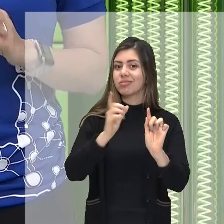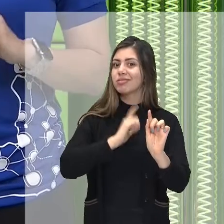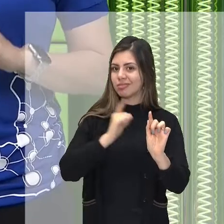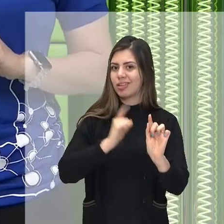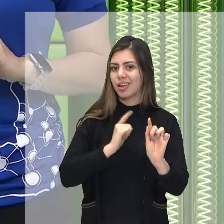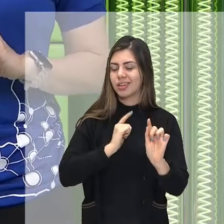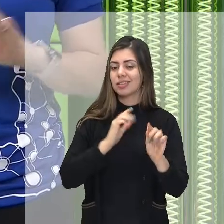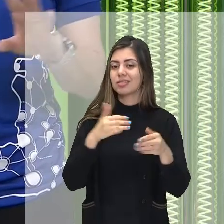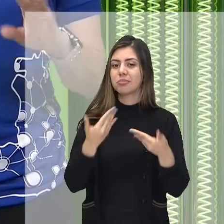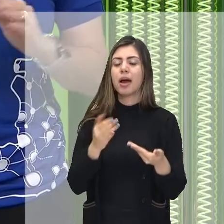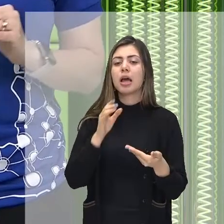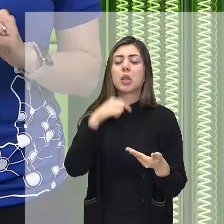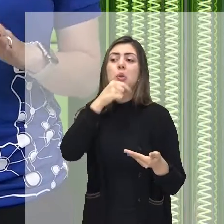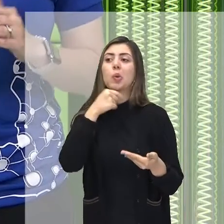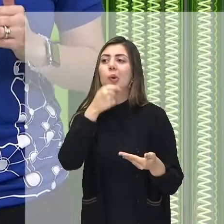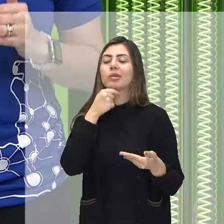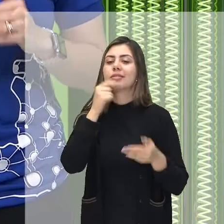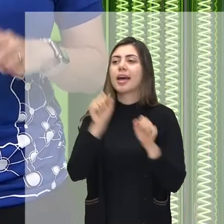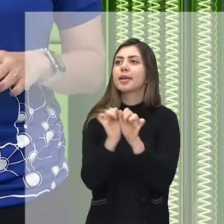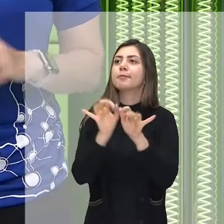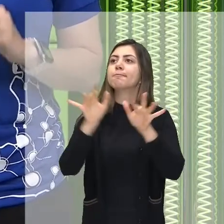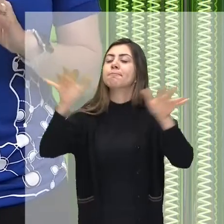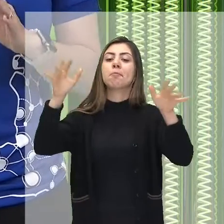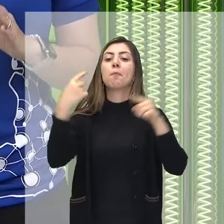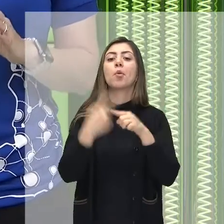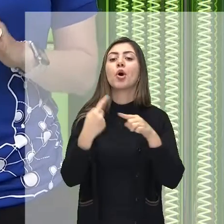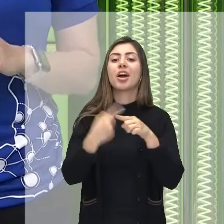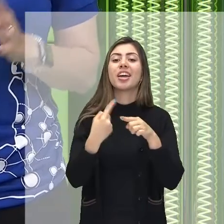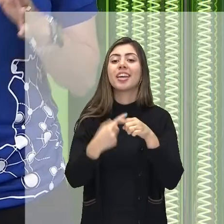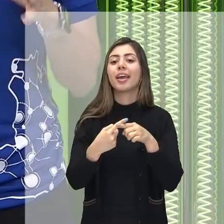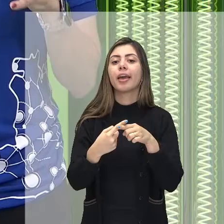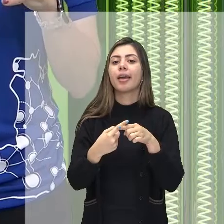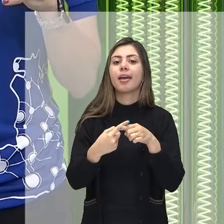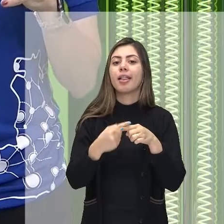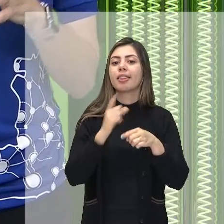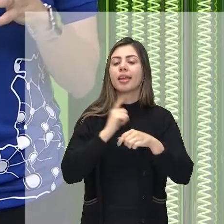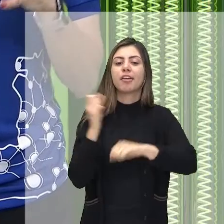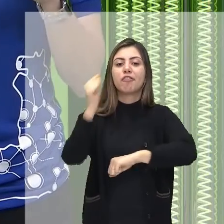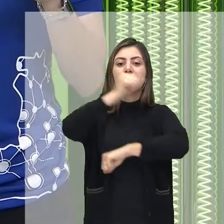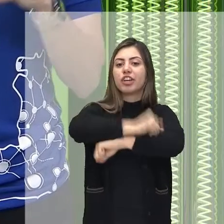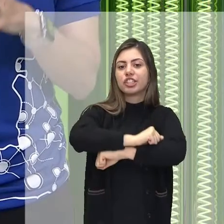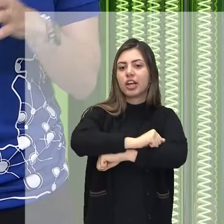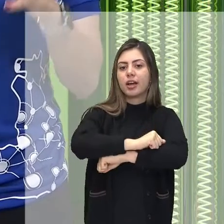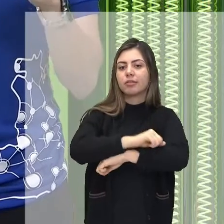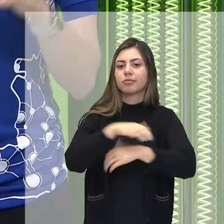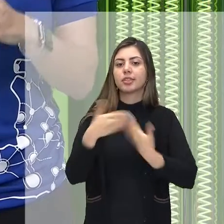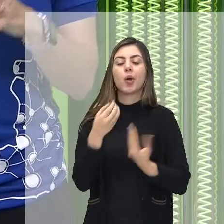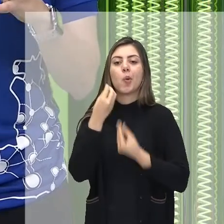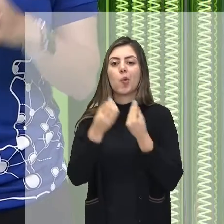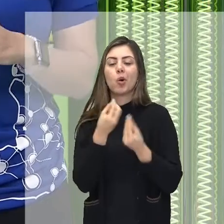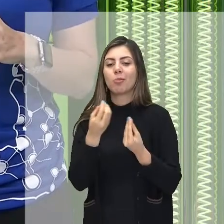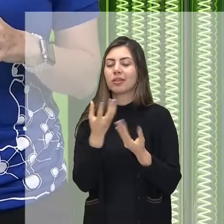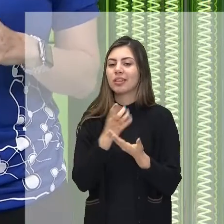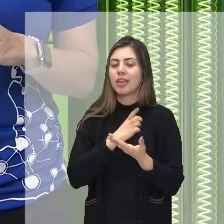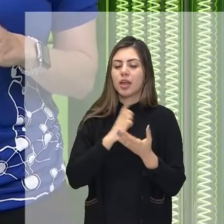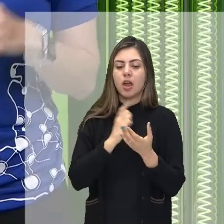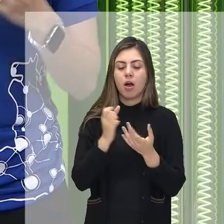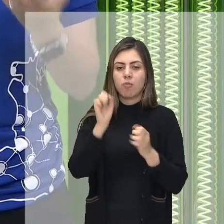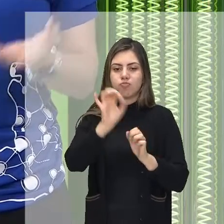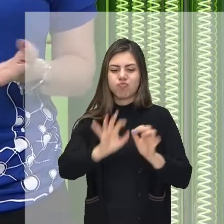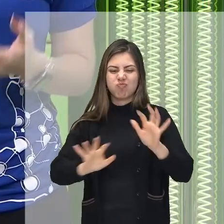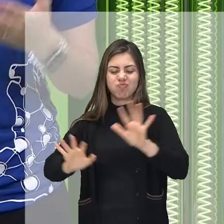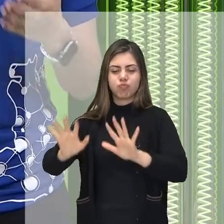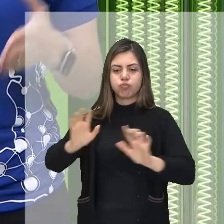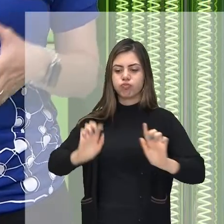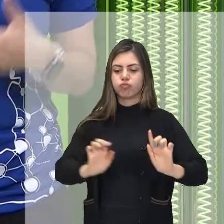liberado, sendo que ele não tem para onde ir, certo? Então ele vai ficar acumulando ali naquele ambiente,